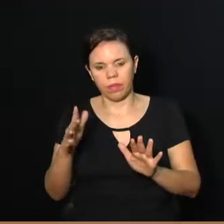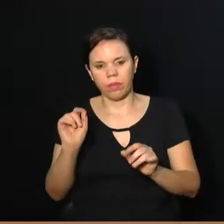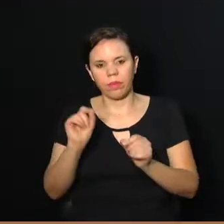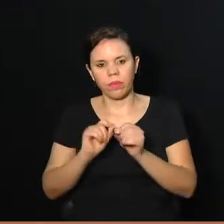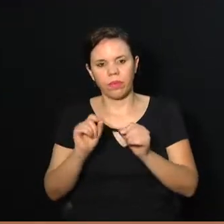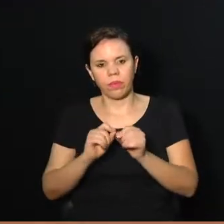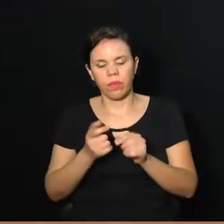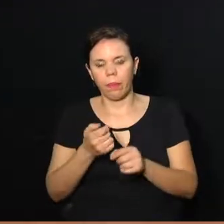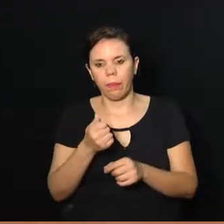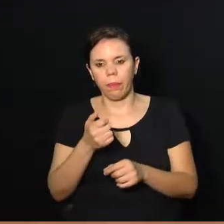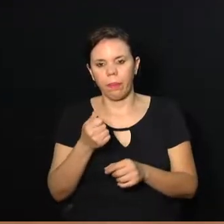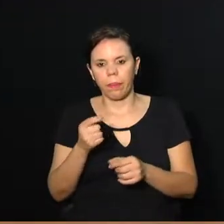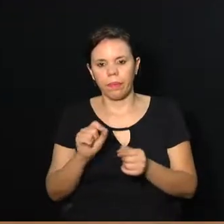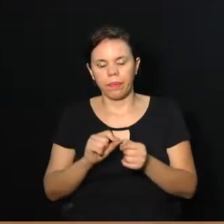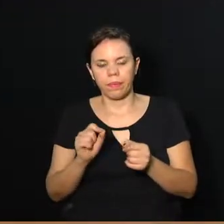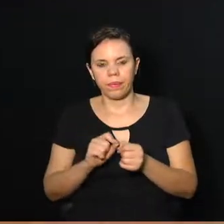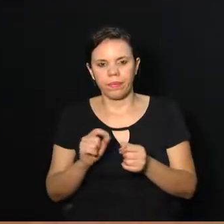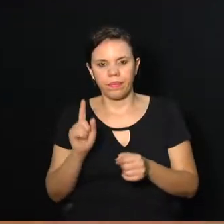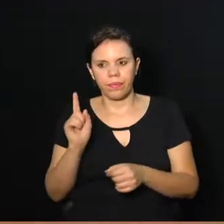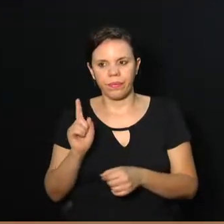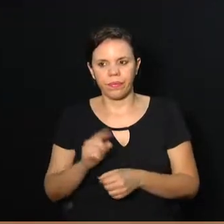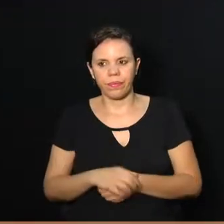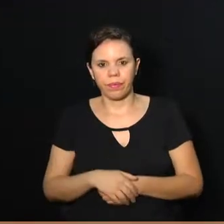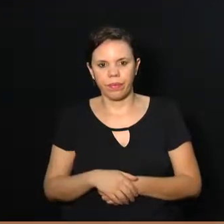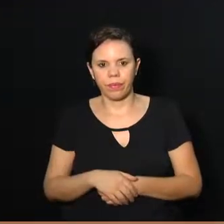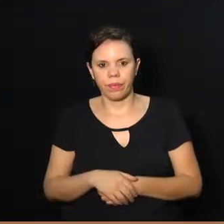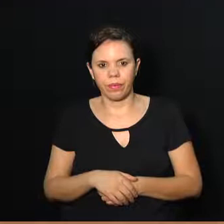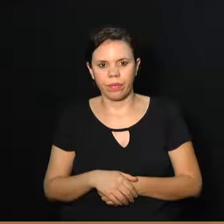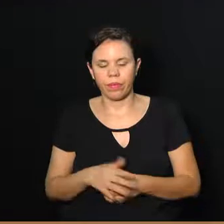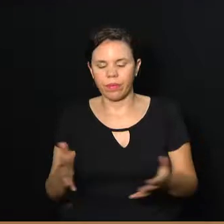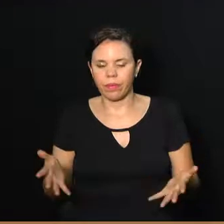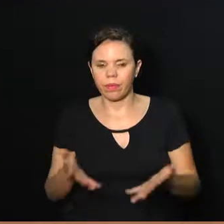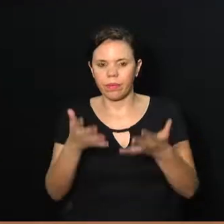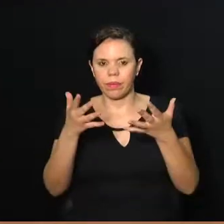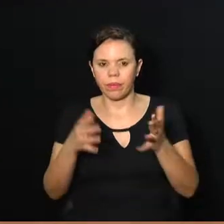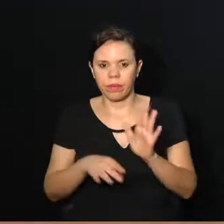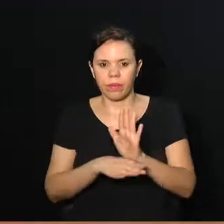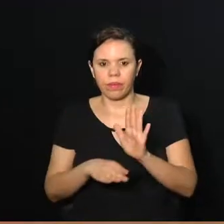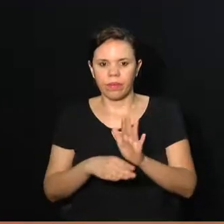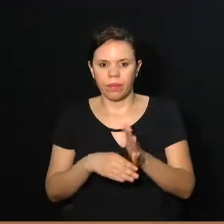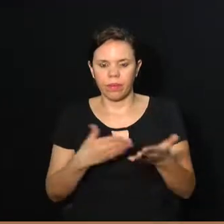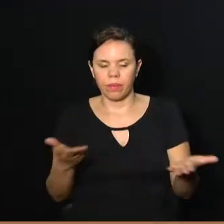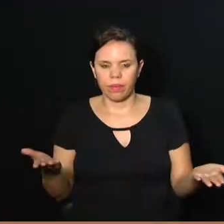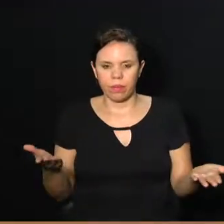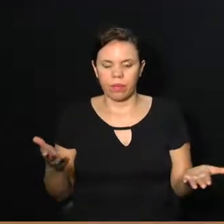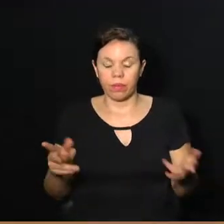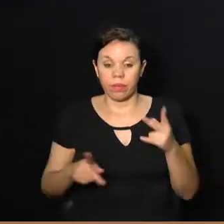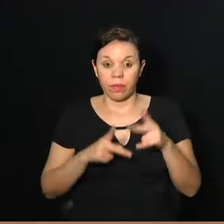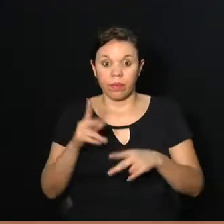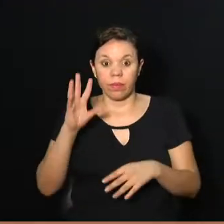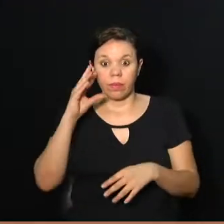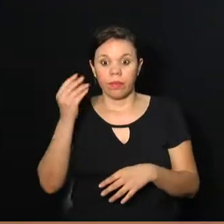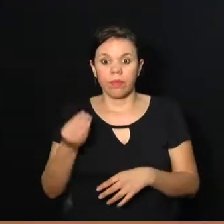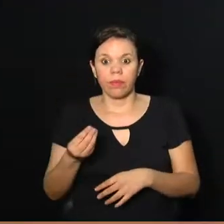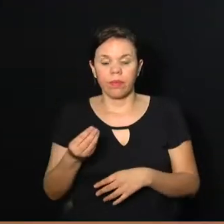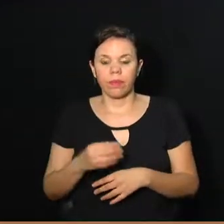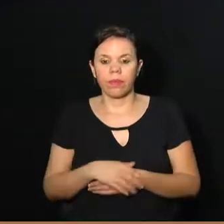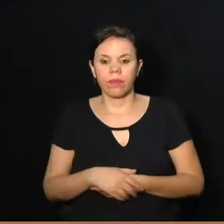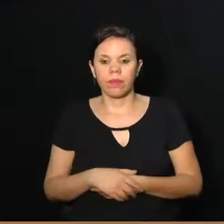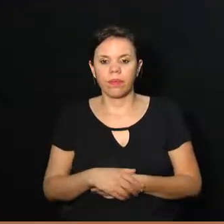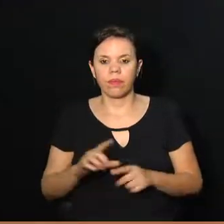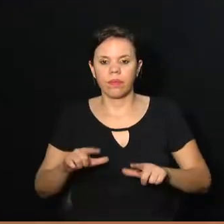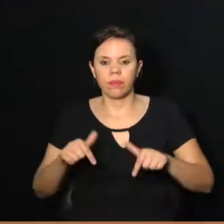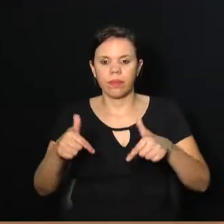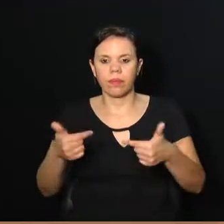faz, um pouquinho daquilo que a gente faz, e espero contribuir aí, né, com a minha atuação,